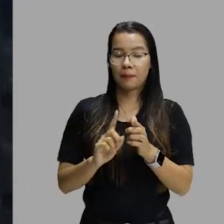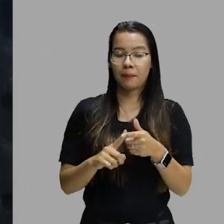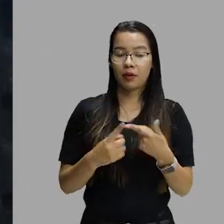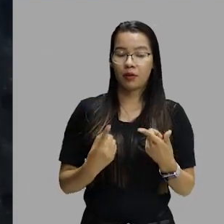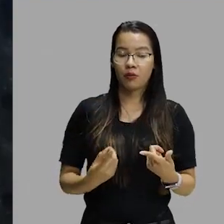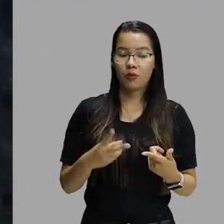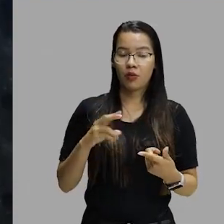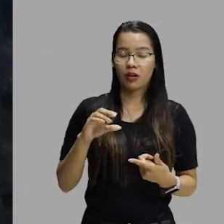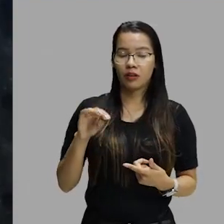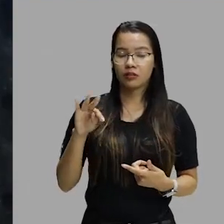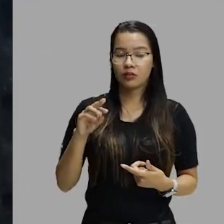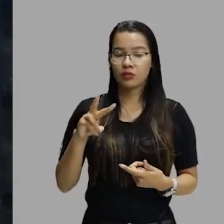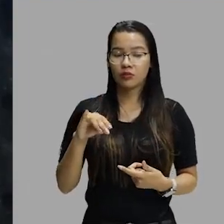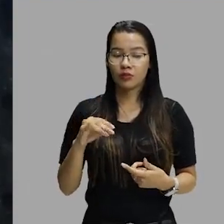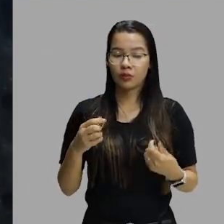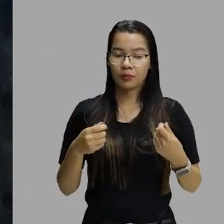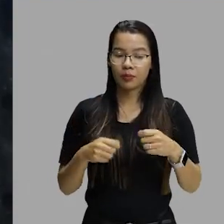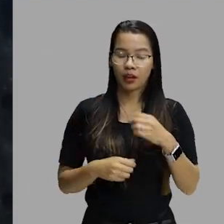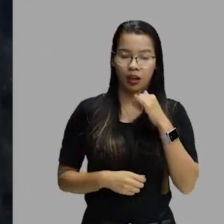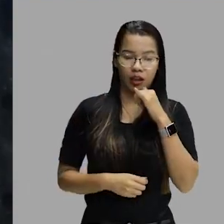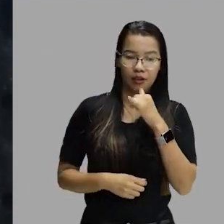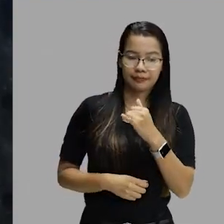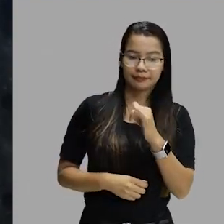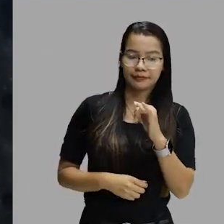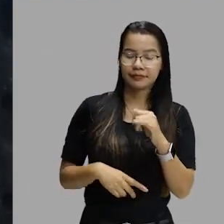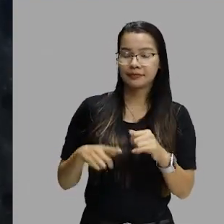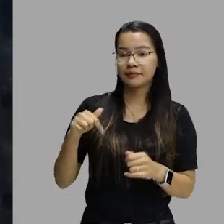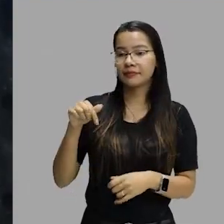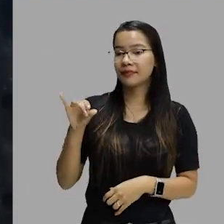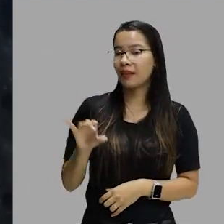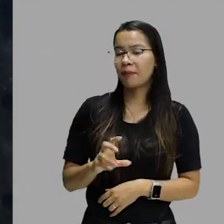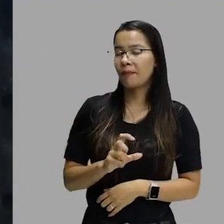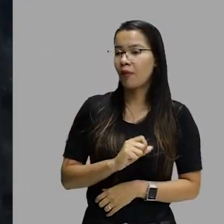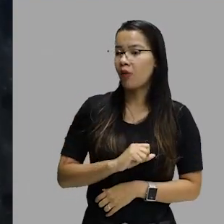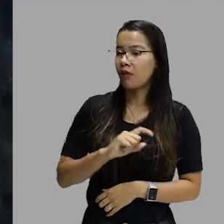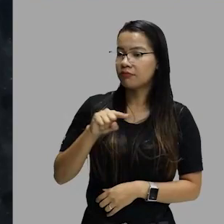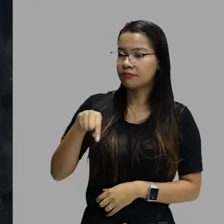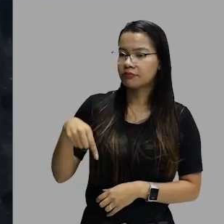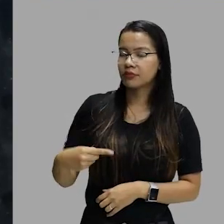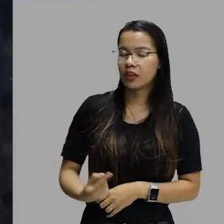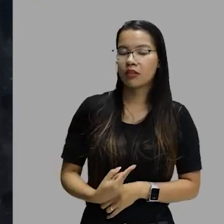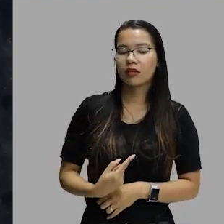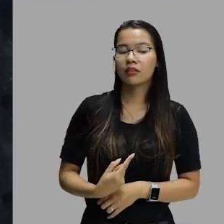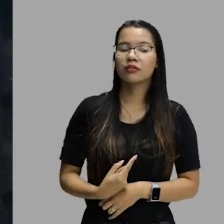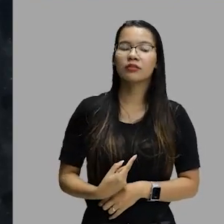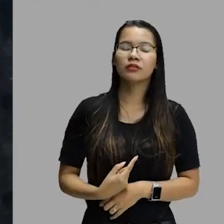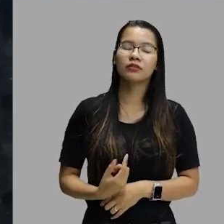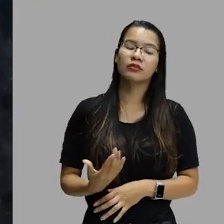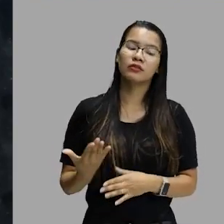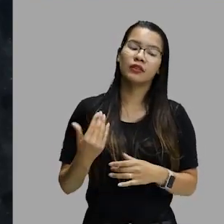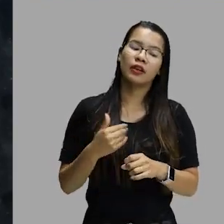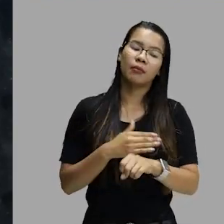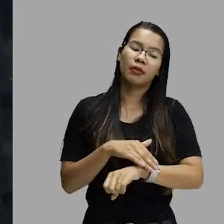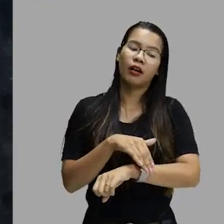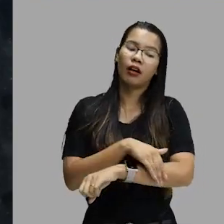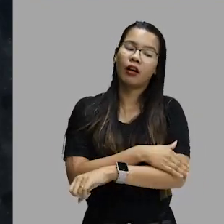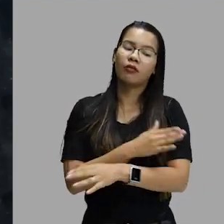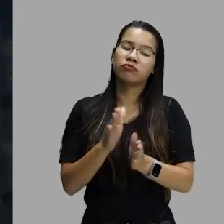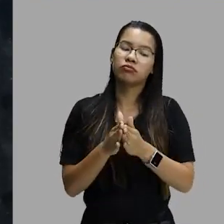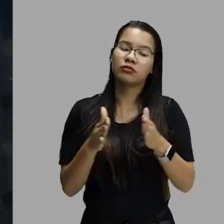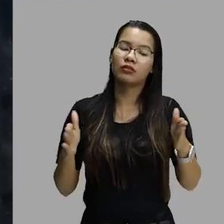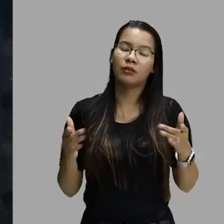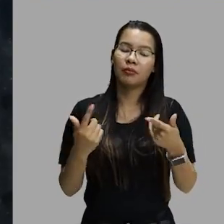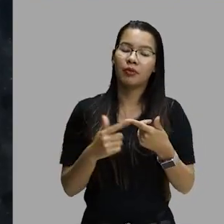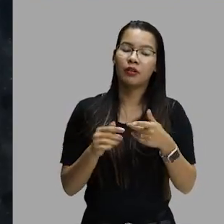ó, querido, pausa para vírgula, venha pela via expressa, pois diminuiu o trânsito, né?